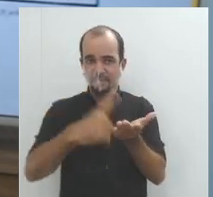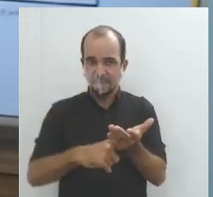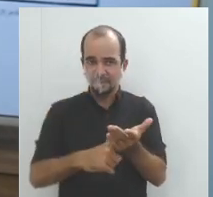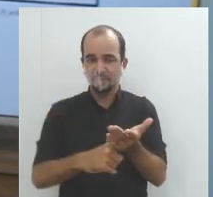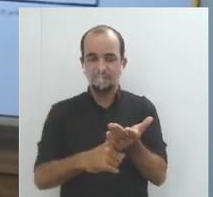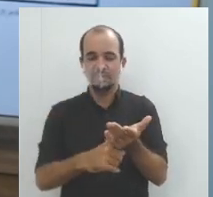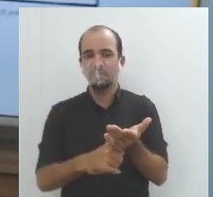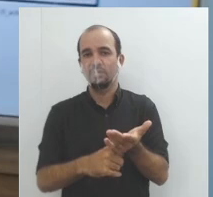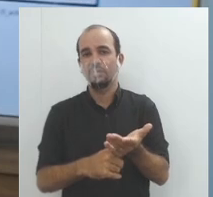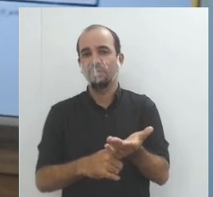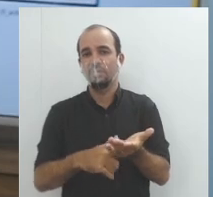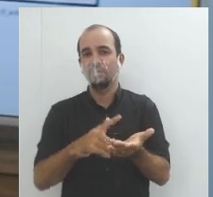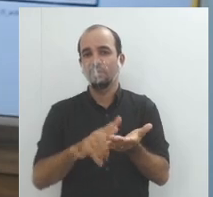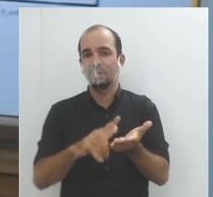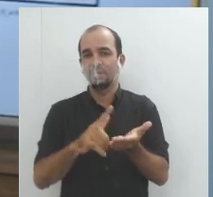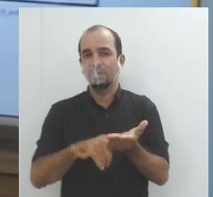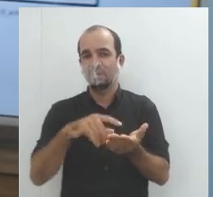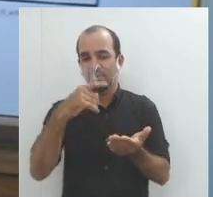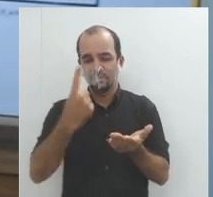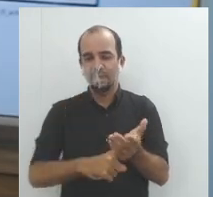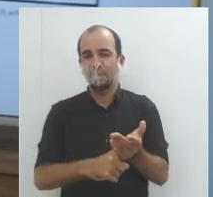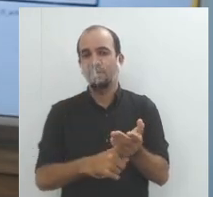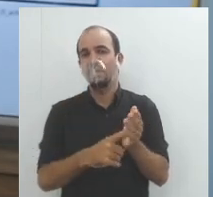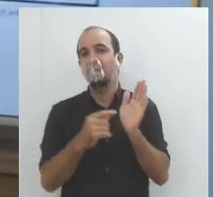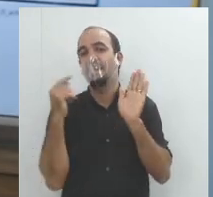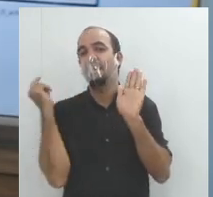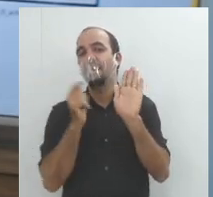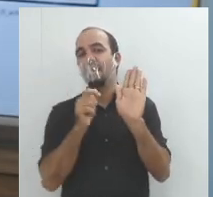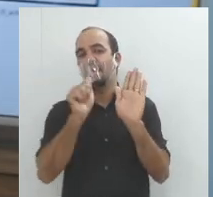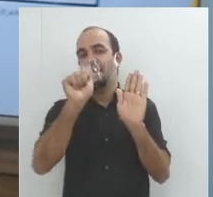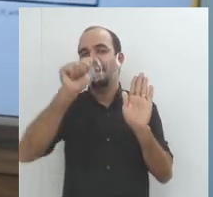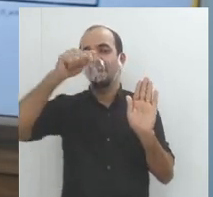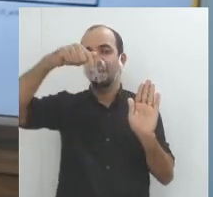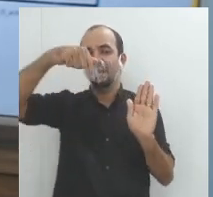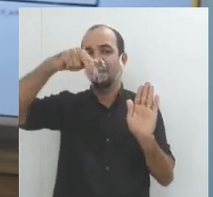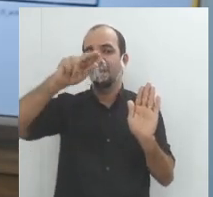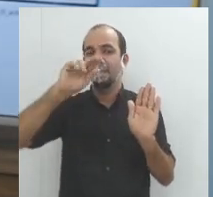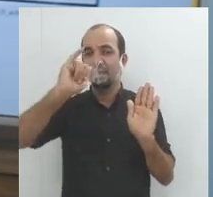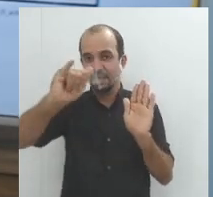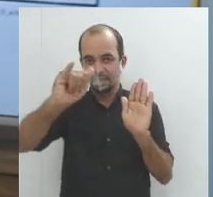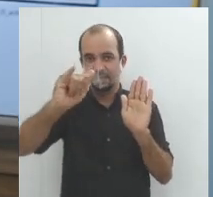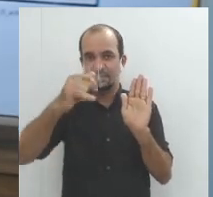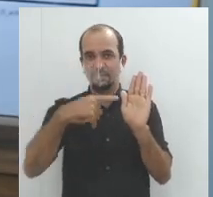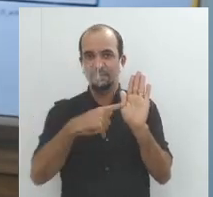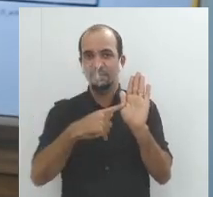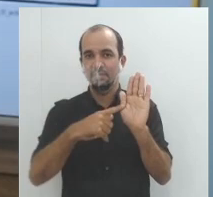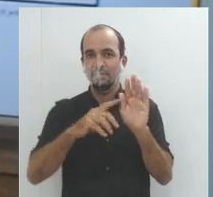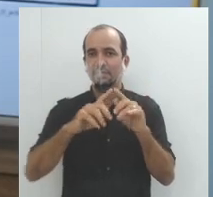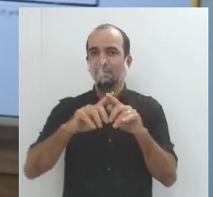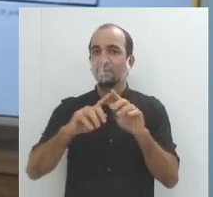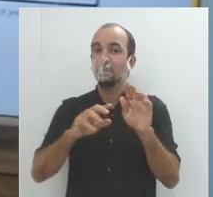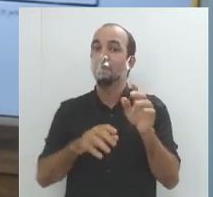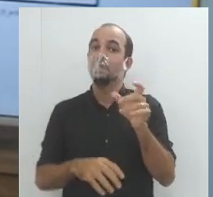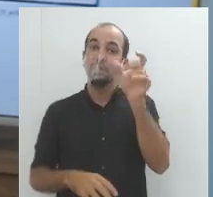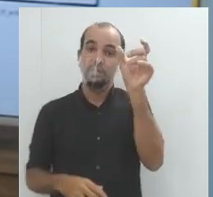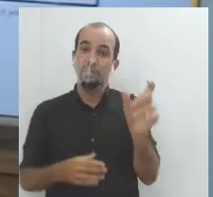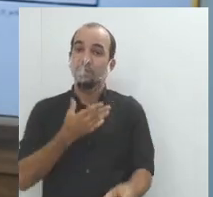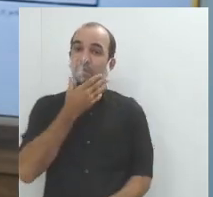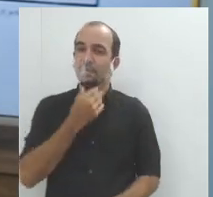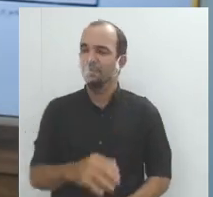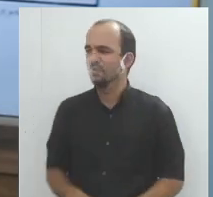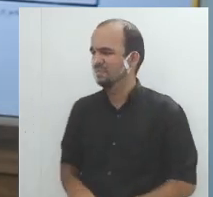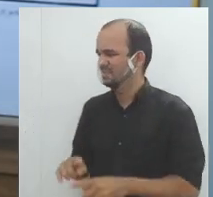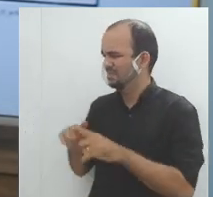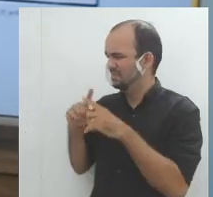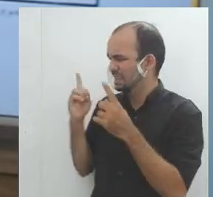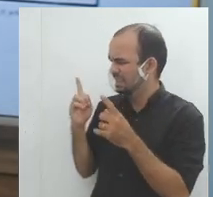papel indicando o dia da consulta. E aí o paciente diz: mas até lá, o tempo, aquele momento. Então,